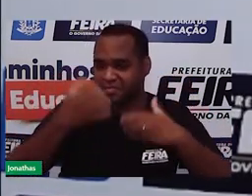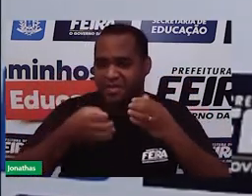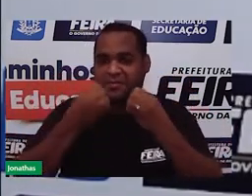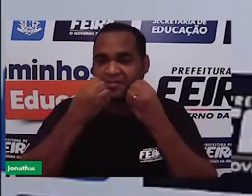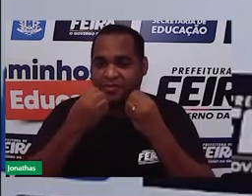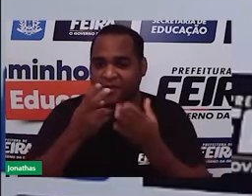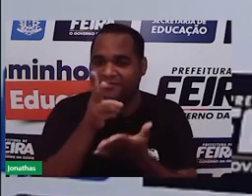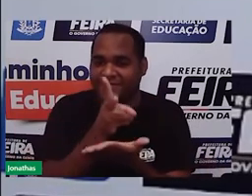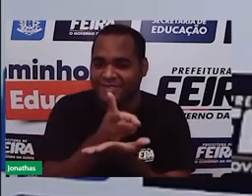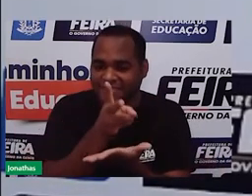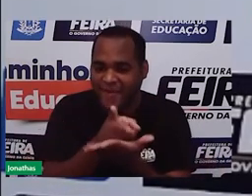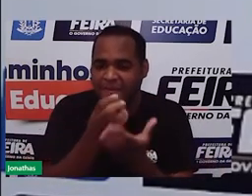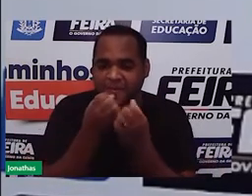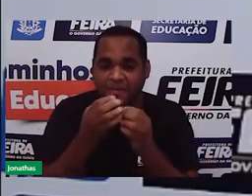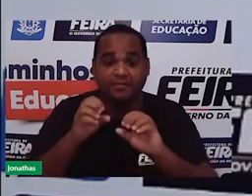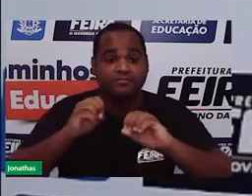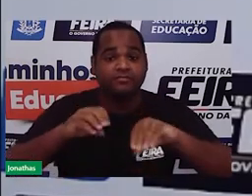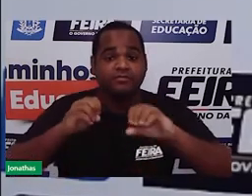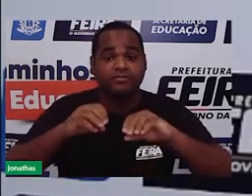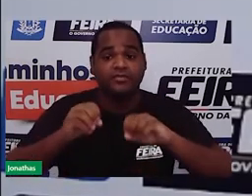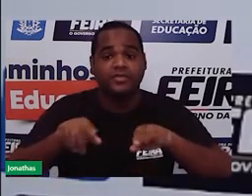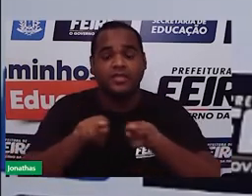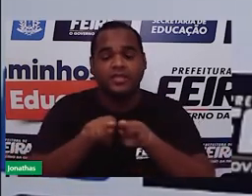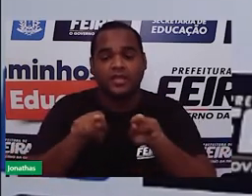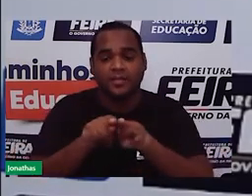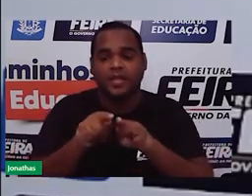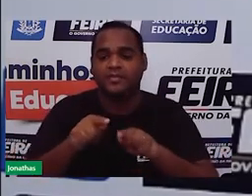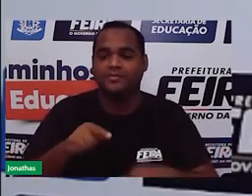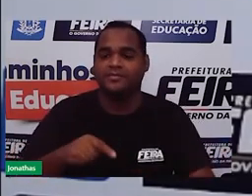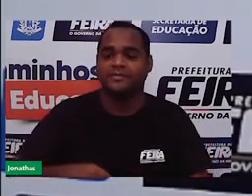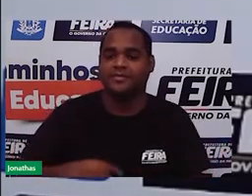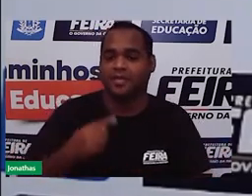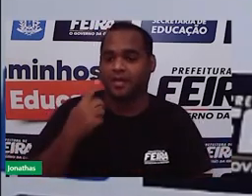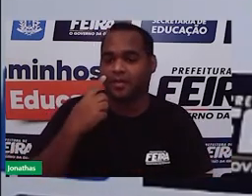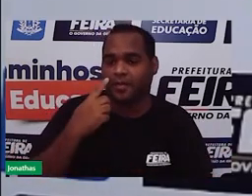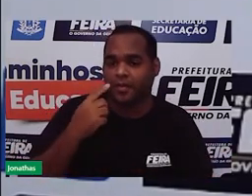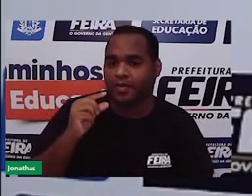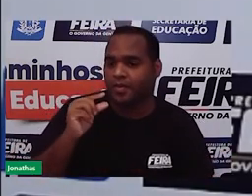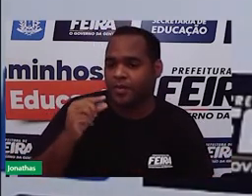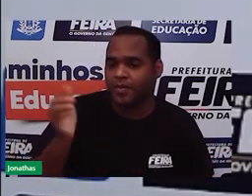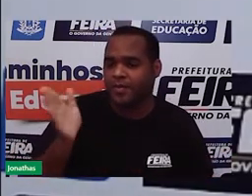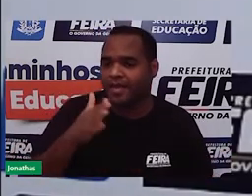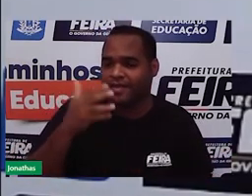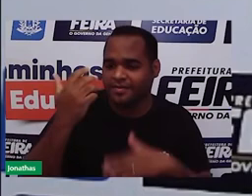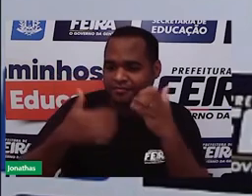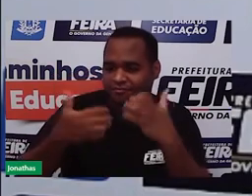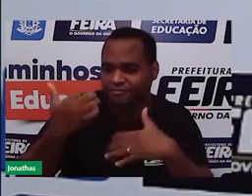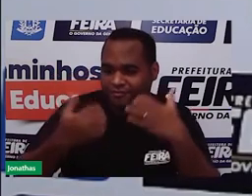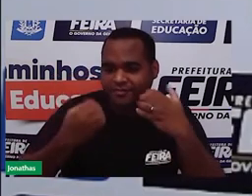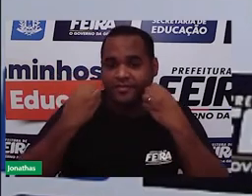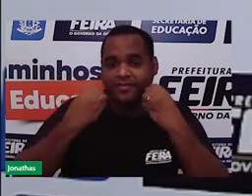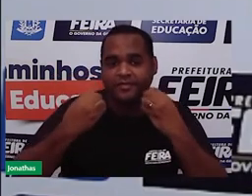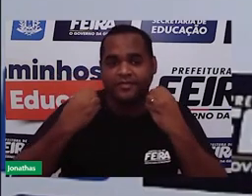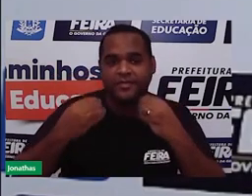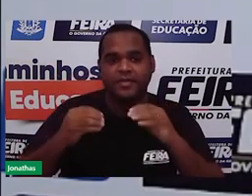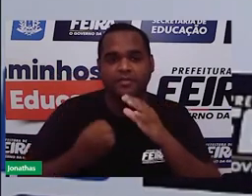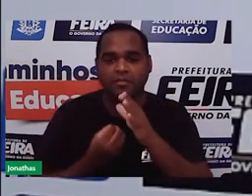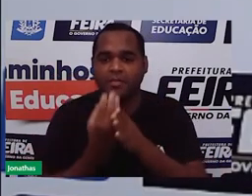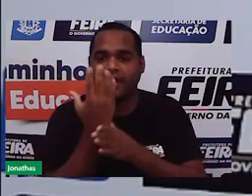que a gente sempre começa a nossa aula. Em pouco tempo vai aparecer para você aqui. Olha